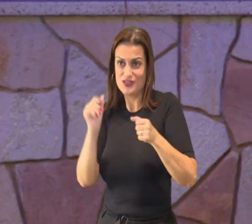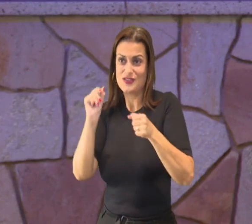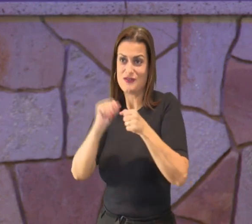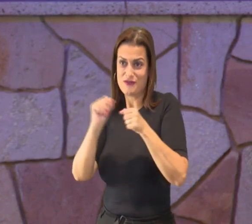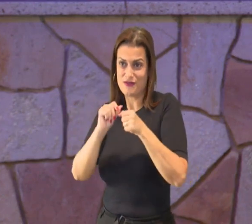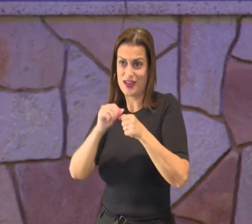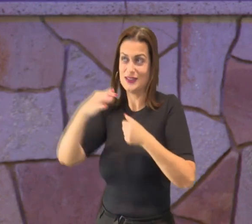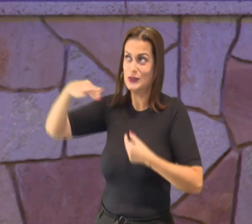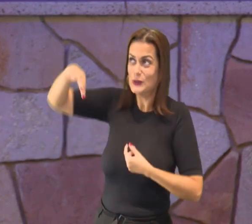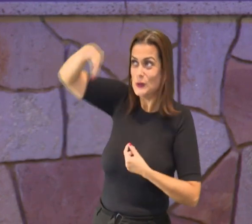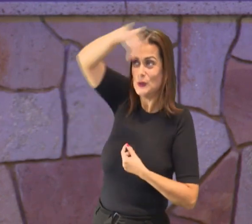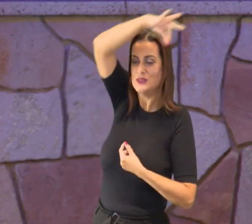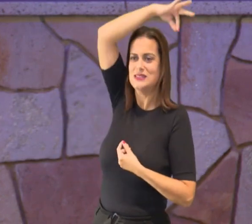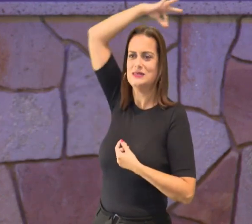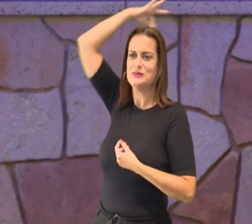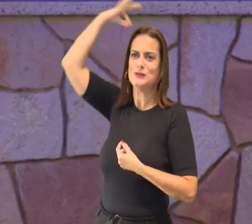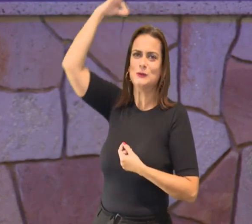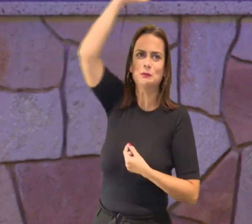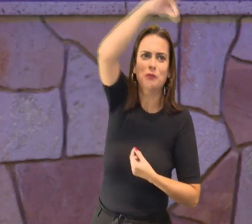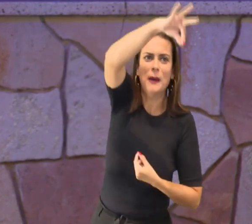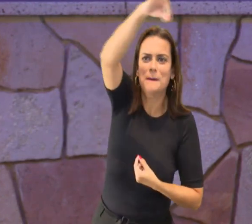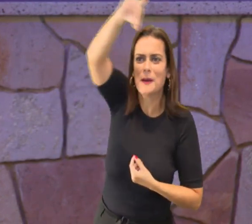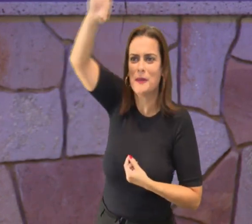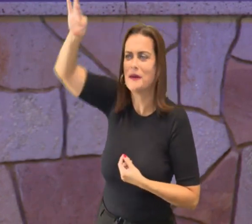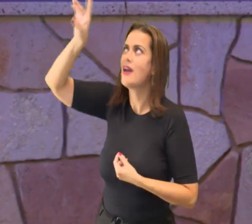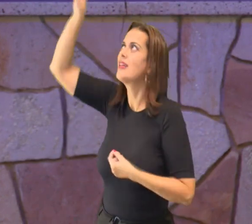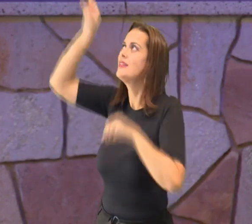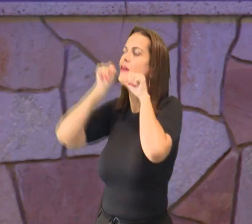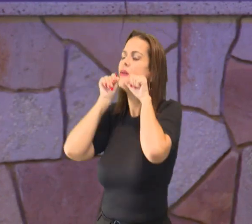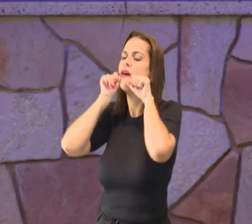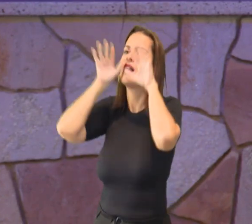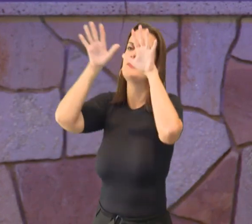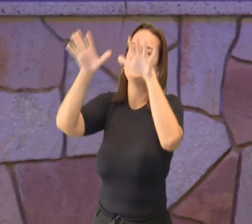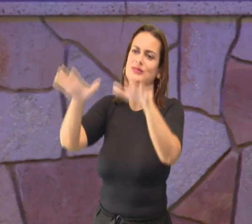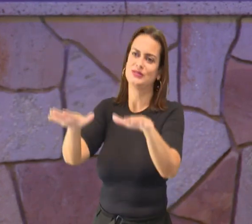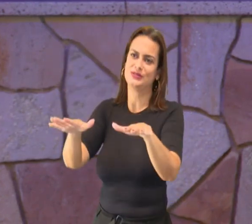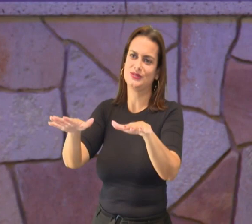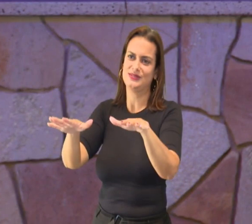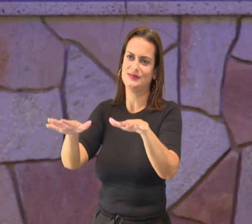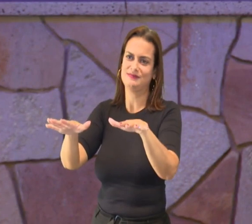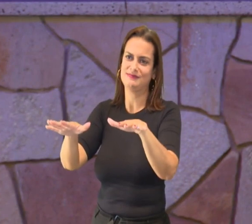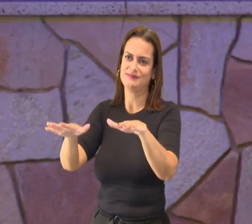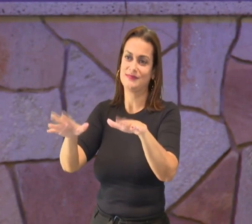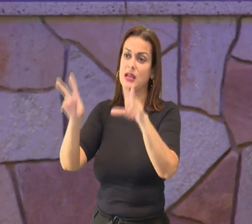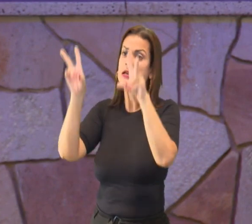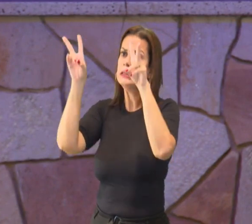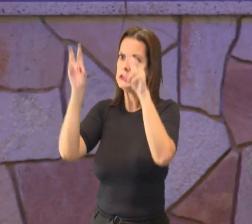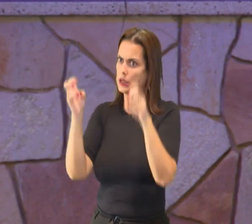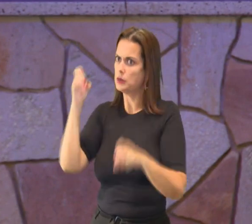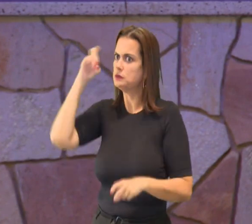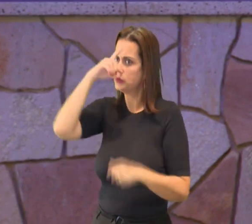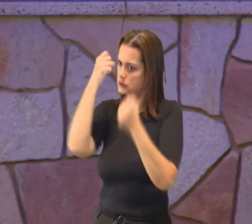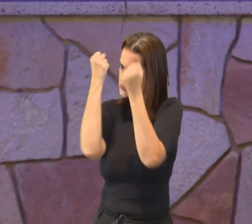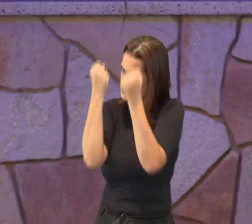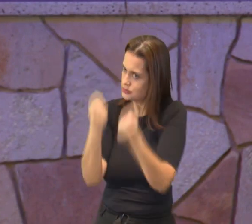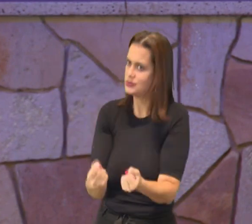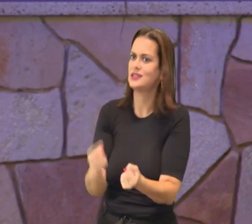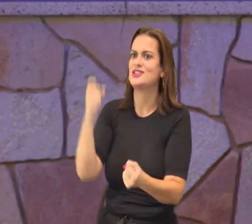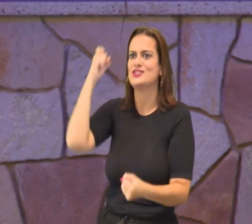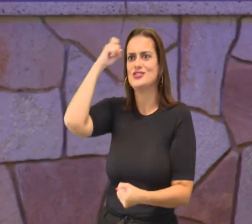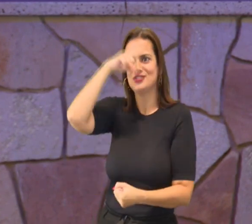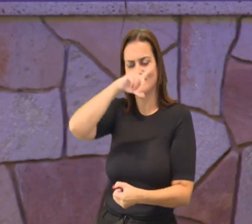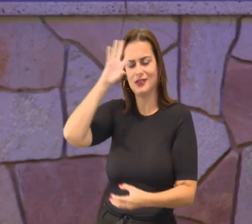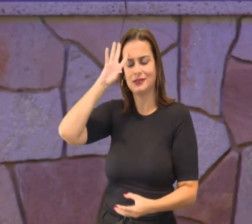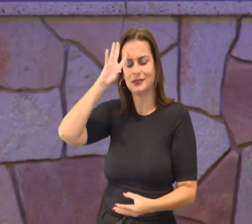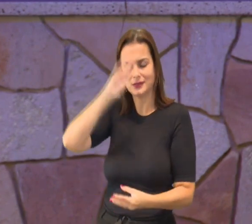do Espírito Santo do Senhor. Que Deus nos abençoe. Um tema denso, muitas vezes